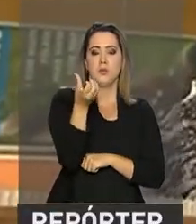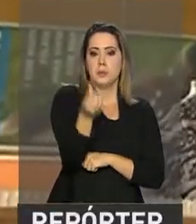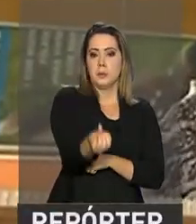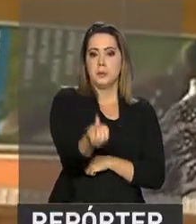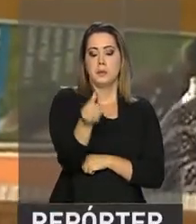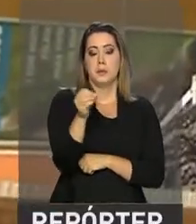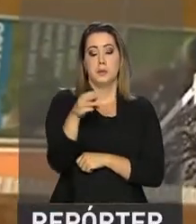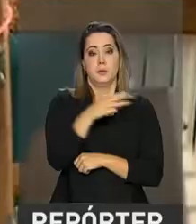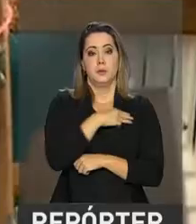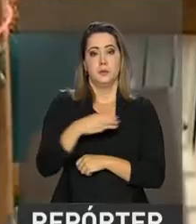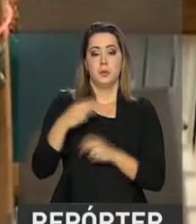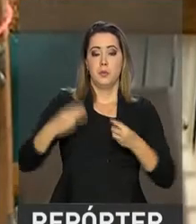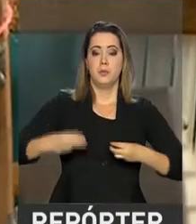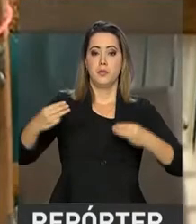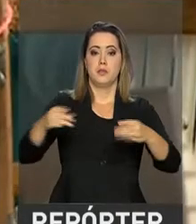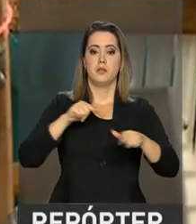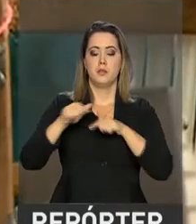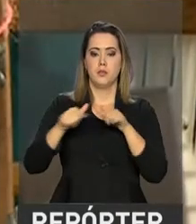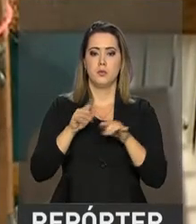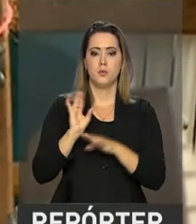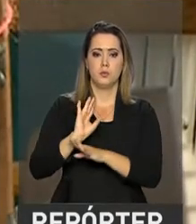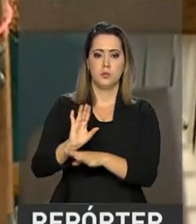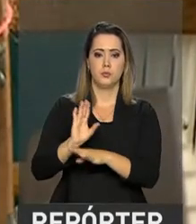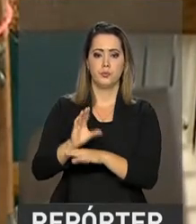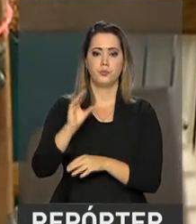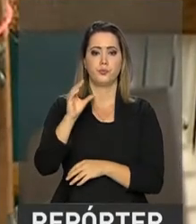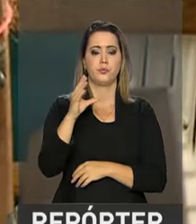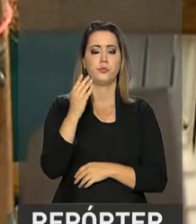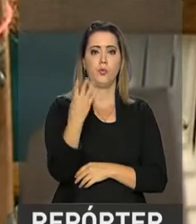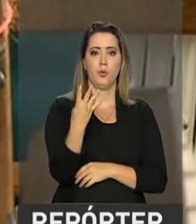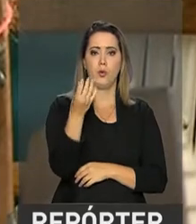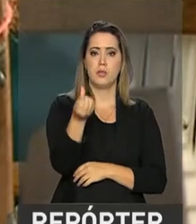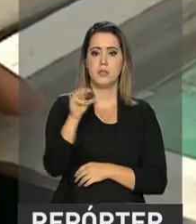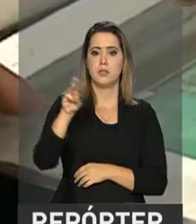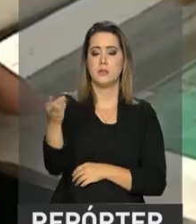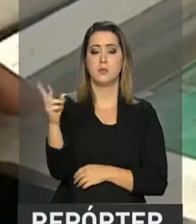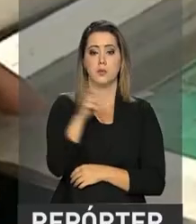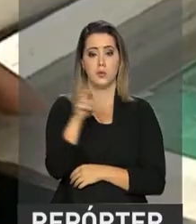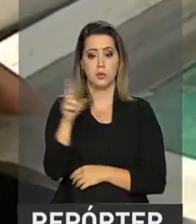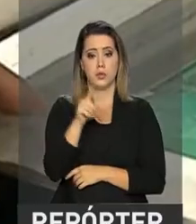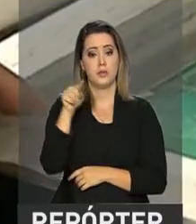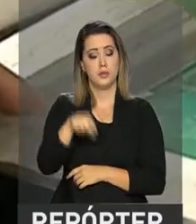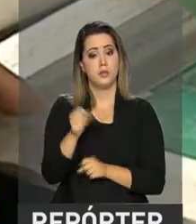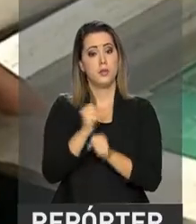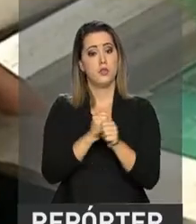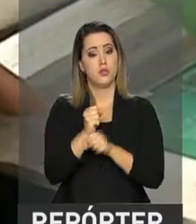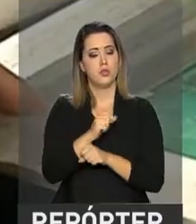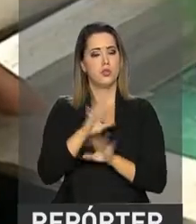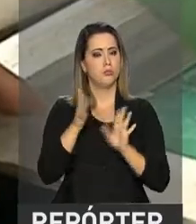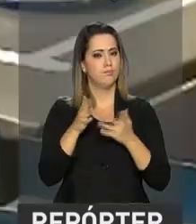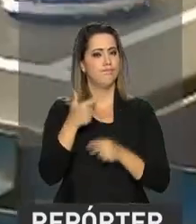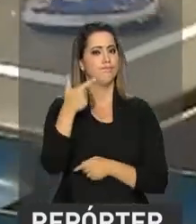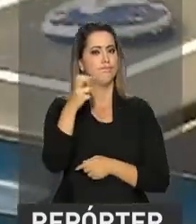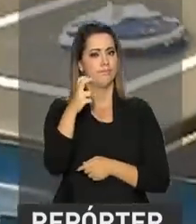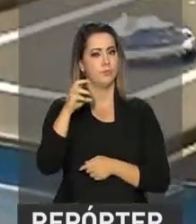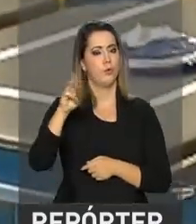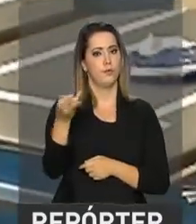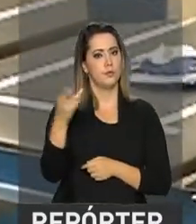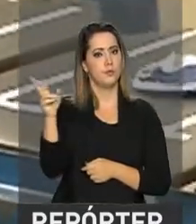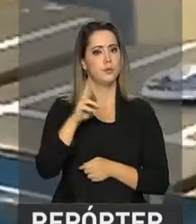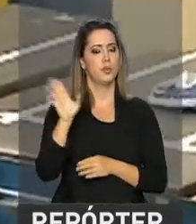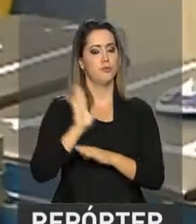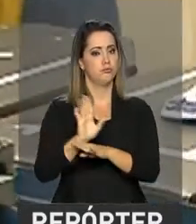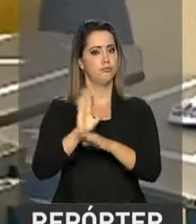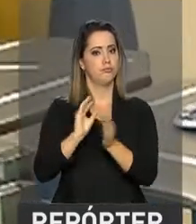o ministério do trabalho investiu 46 milhões de reais do segmento e ainda este ano o edital prevê mais 25 milhões